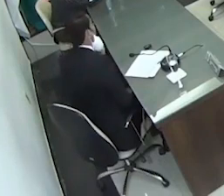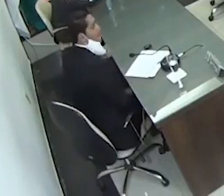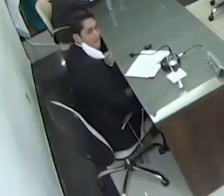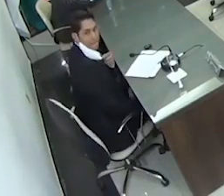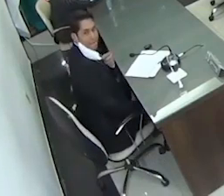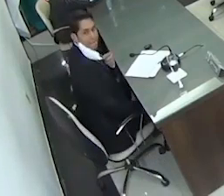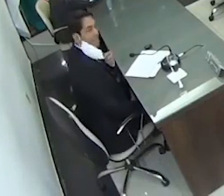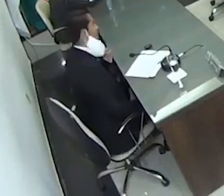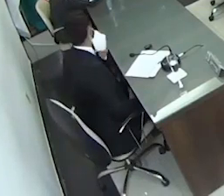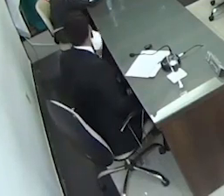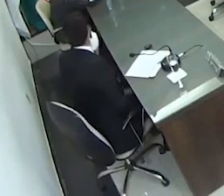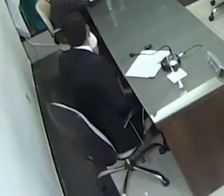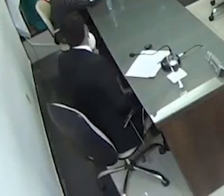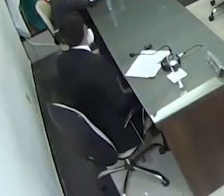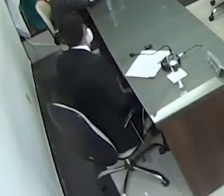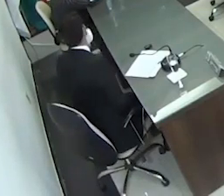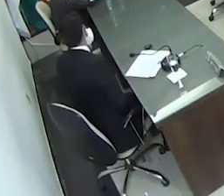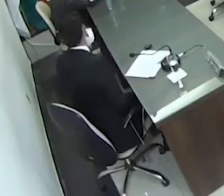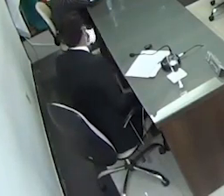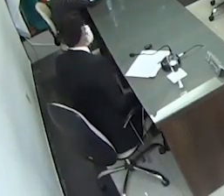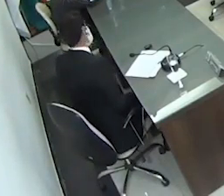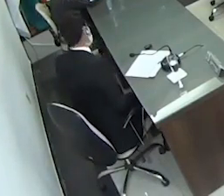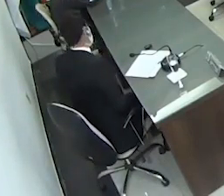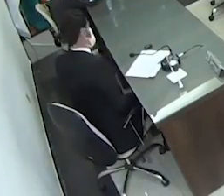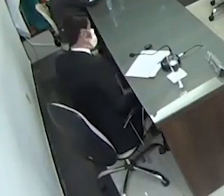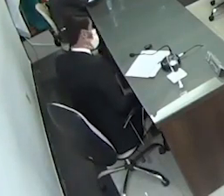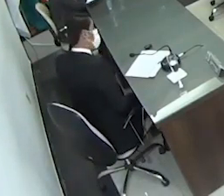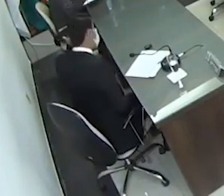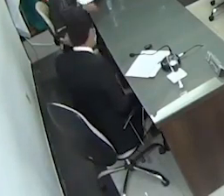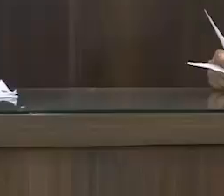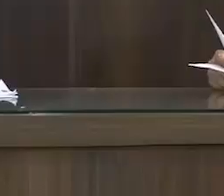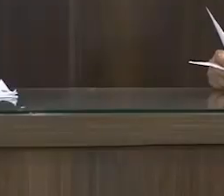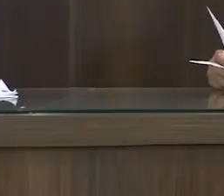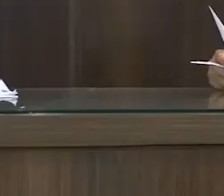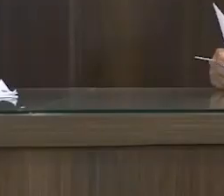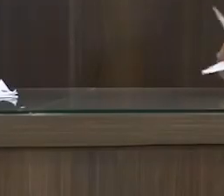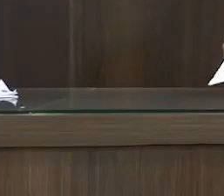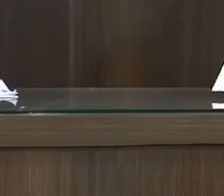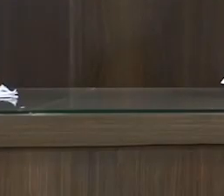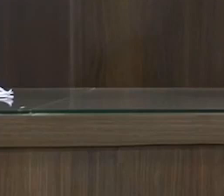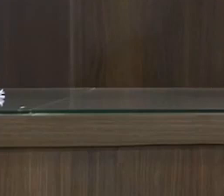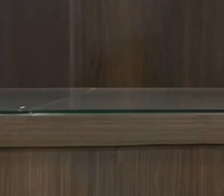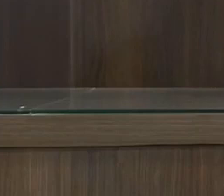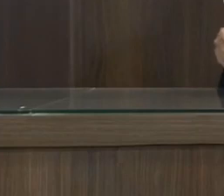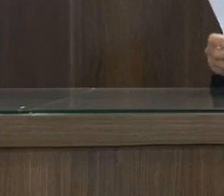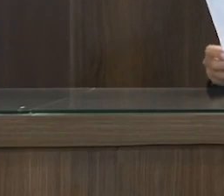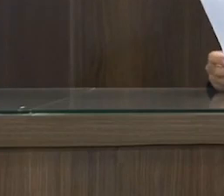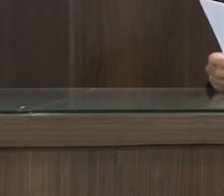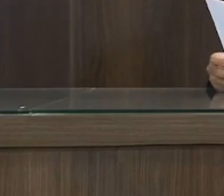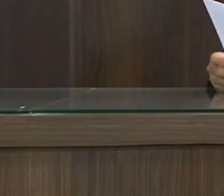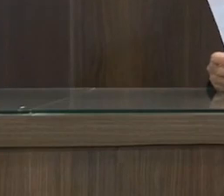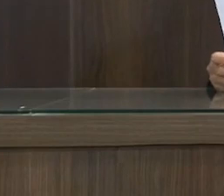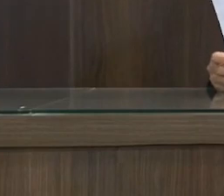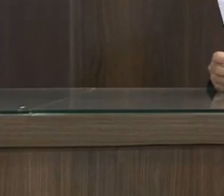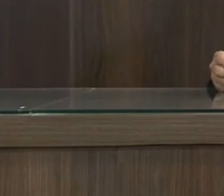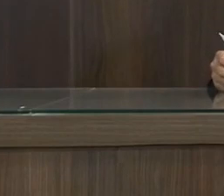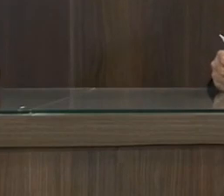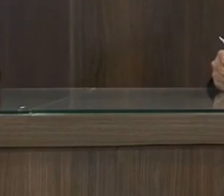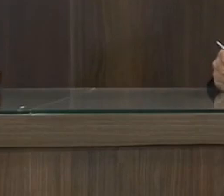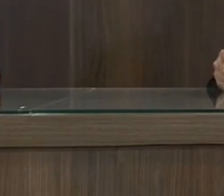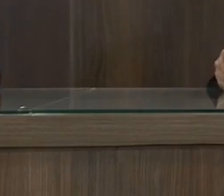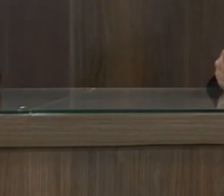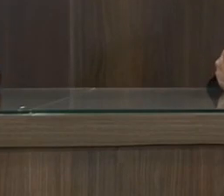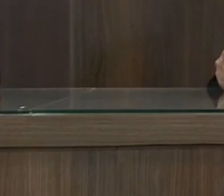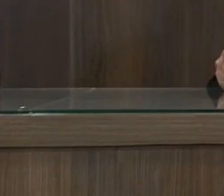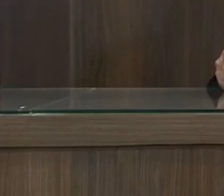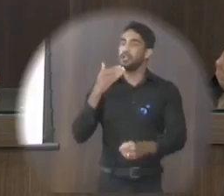Todos bem-vindos, sejam todas bem-vindas à reunião, sexta reunião extraordinária da Câmara Municipal.